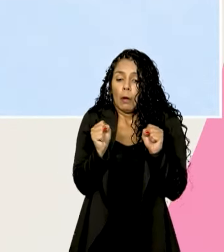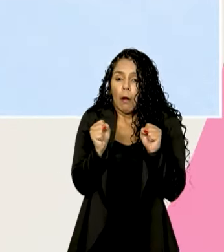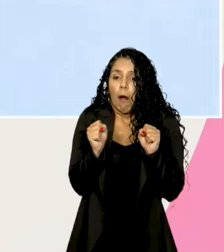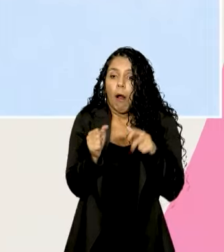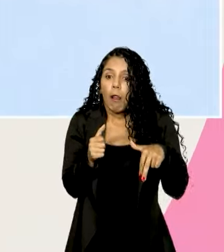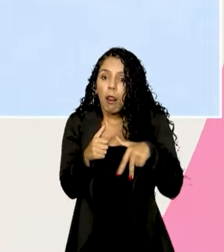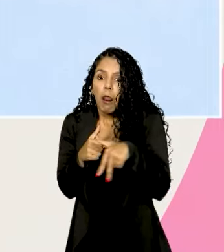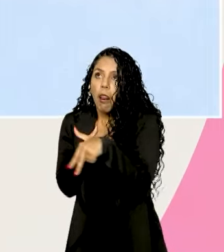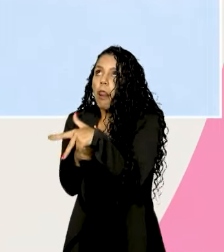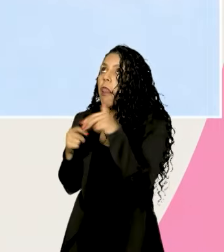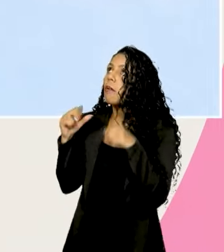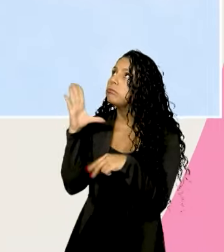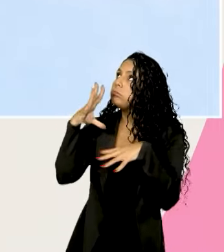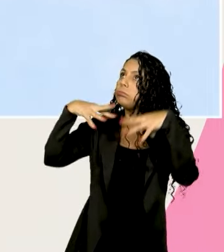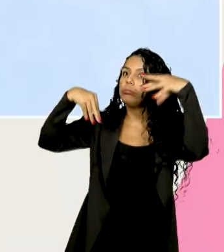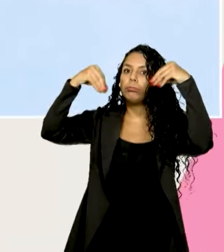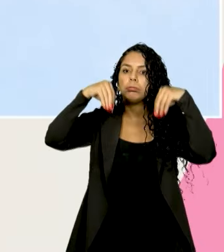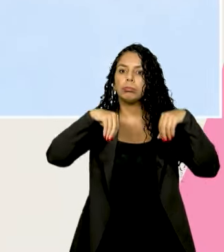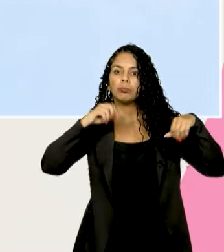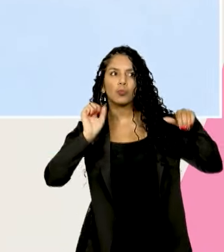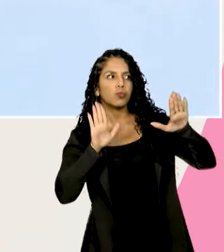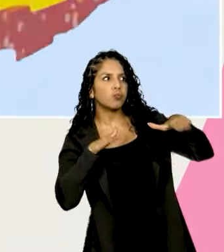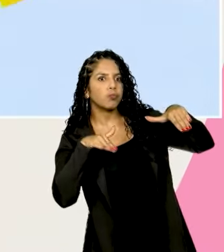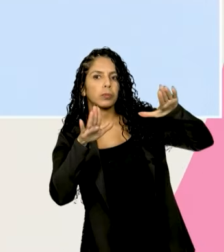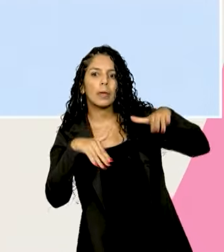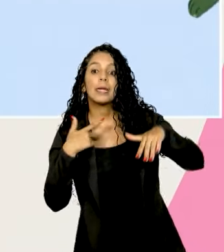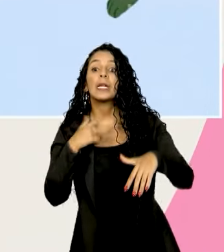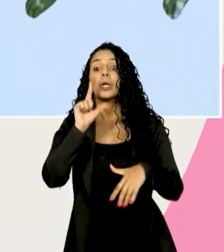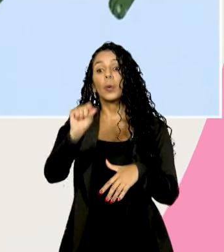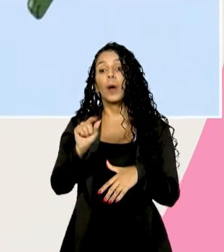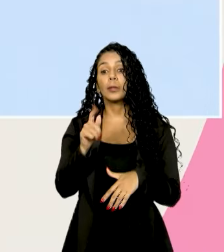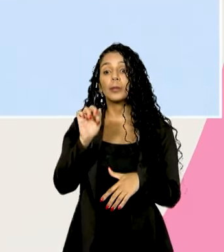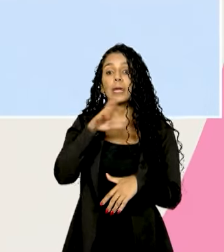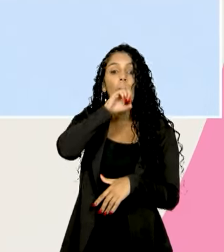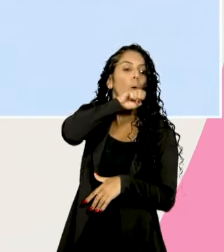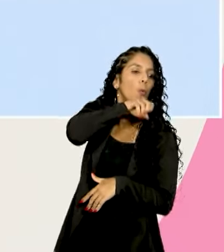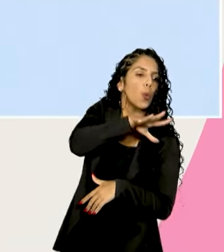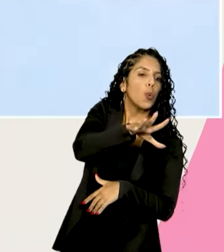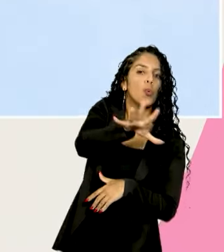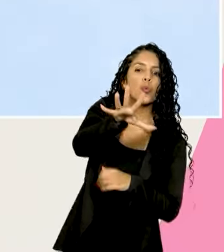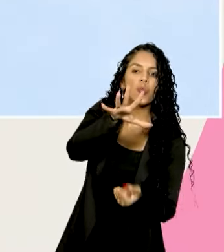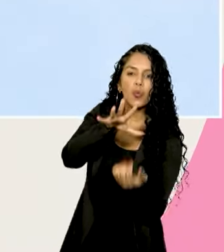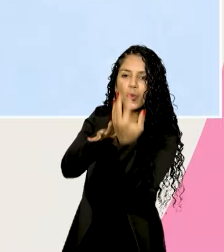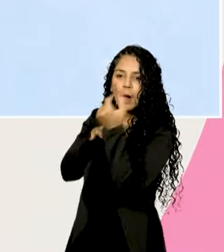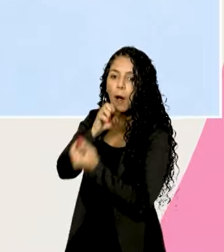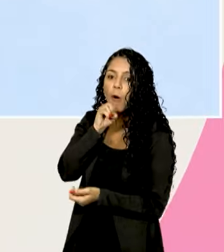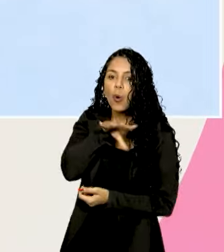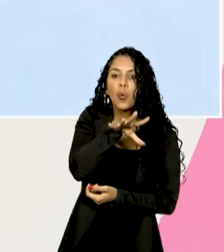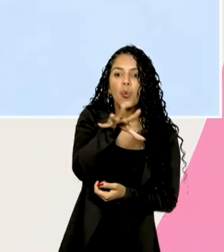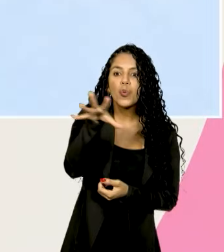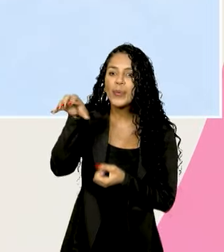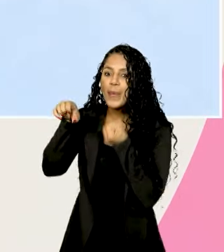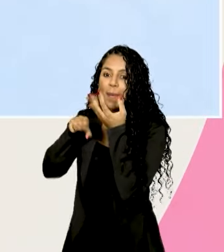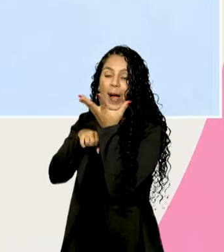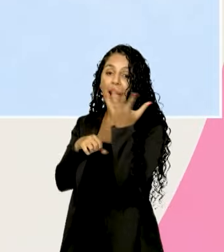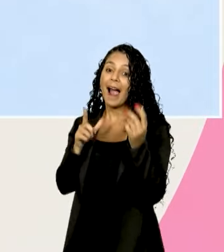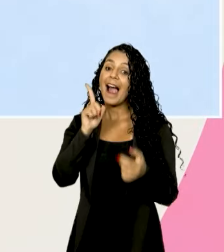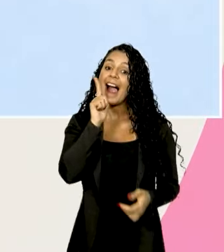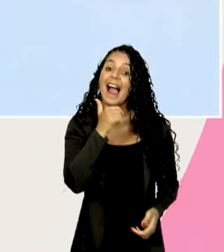castelo. Sobrevoaram o lago enquanto o dragão soltava fogo pelas narinas. A